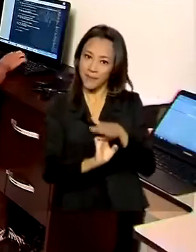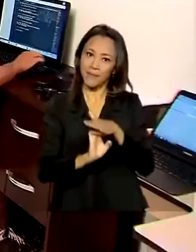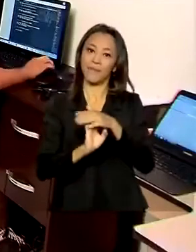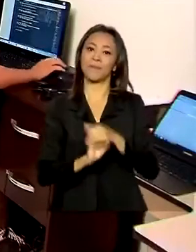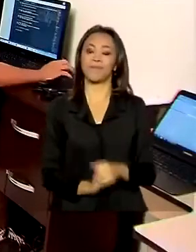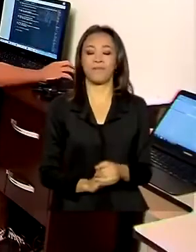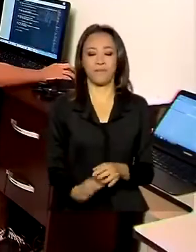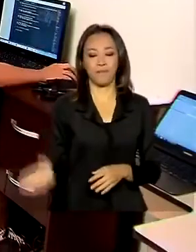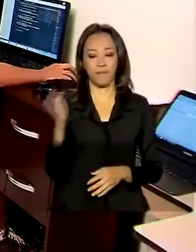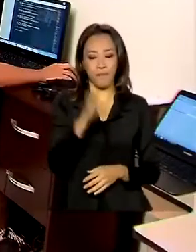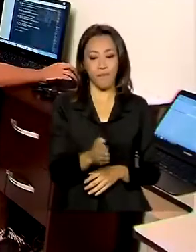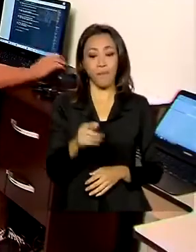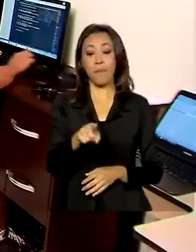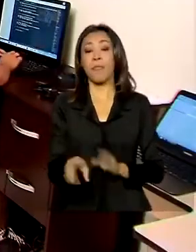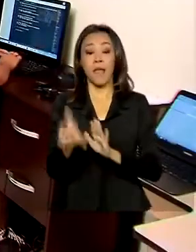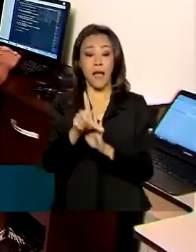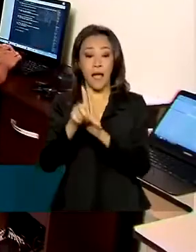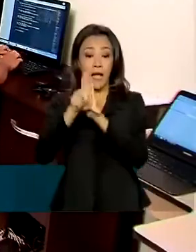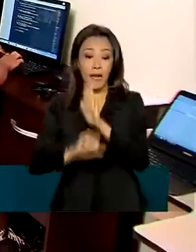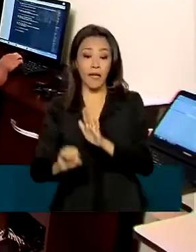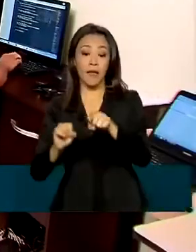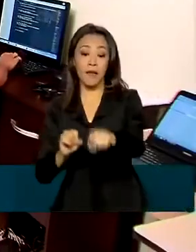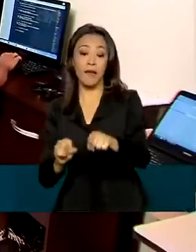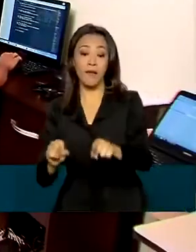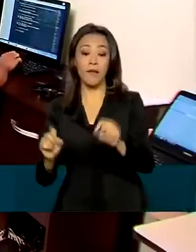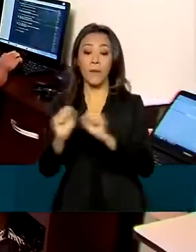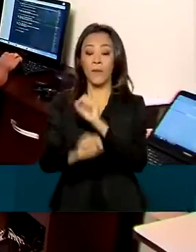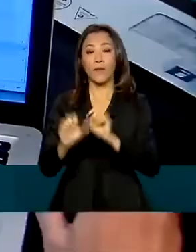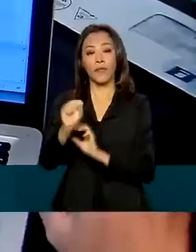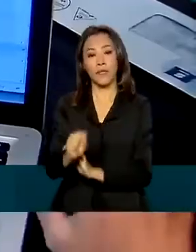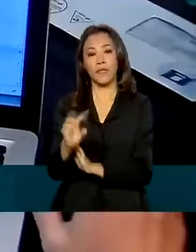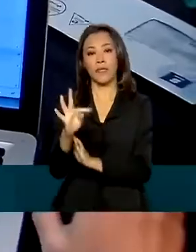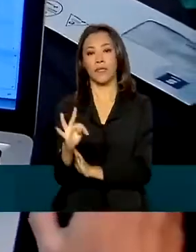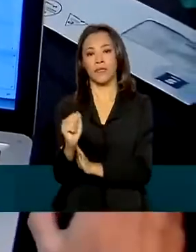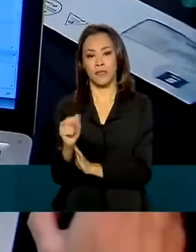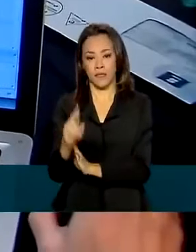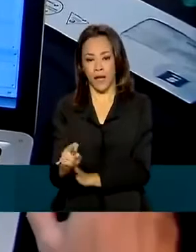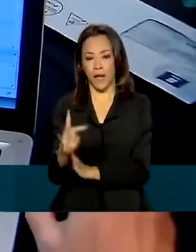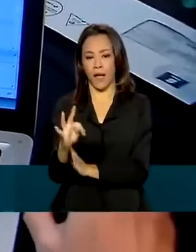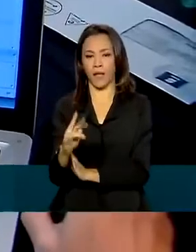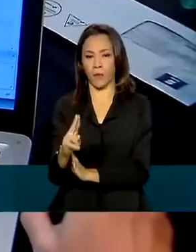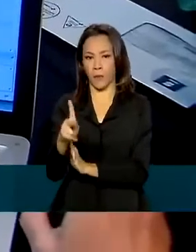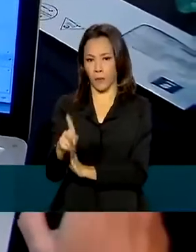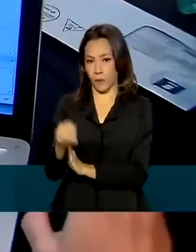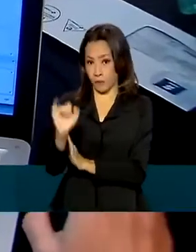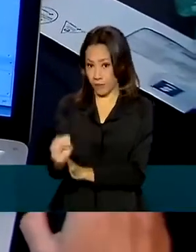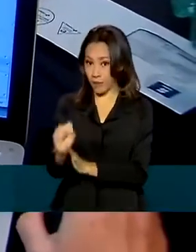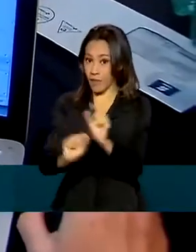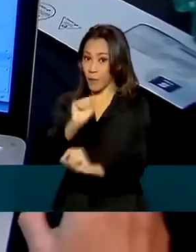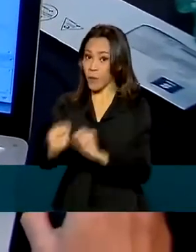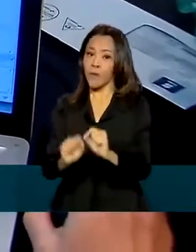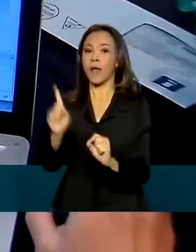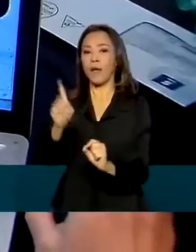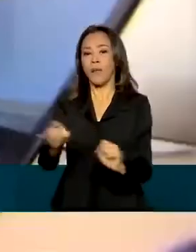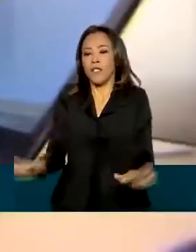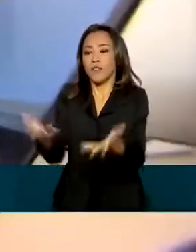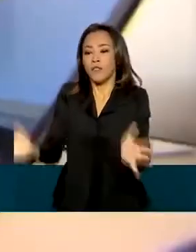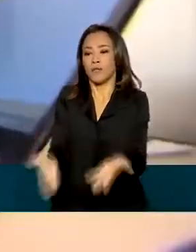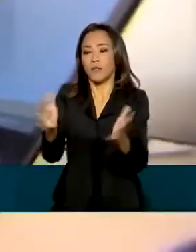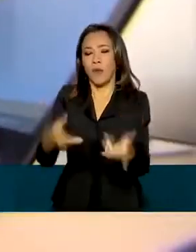e o Marco legal das Startup se do empreendedorismo inovador foi desenhado para modernizar o ambiente de negócios no